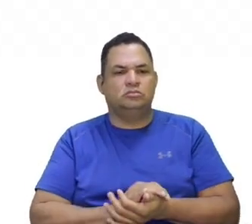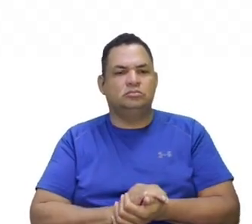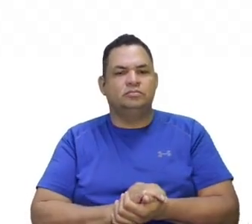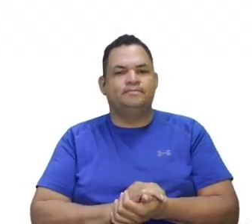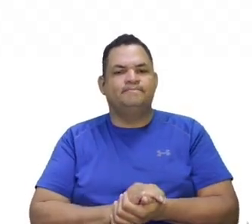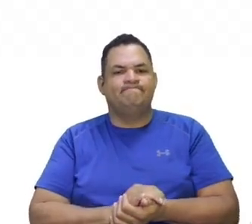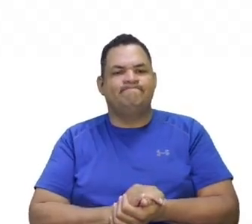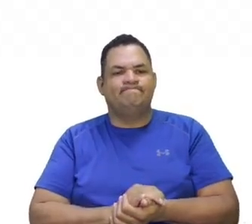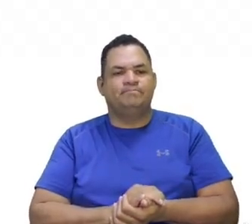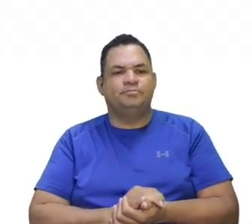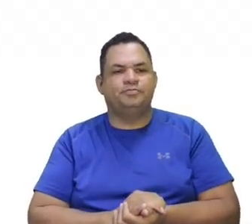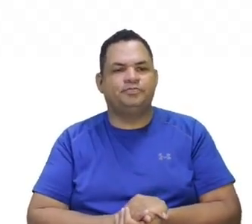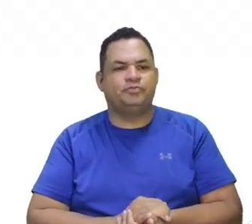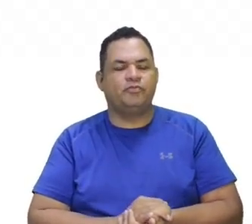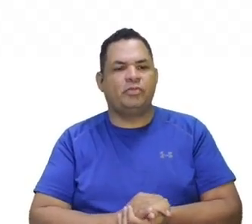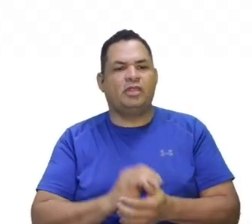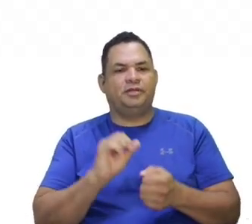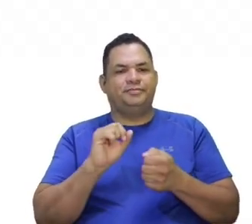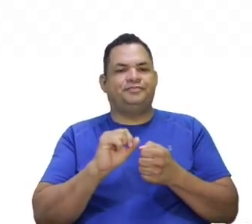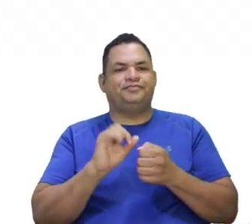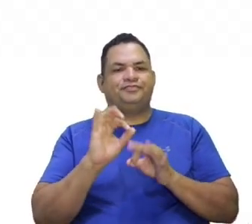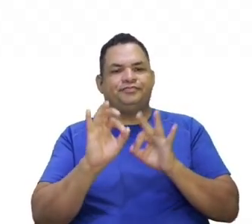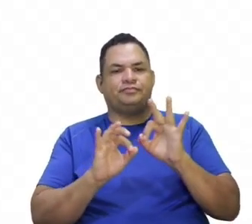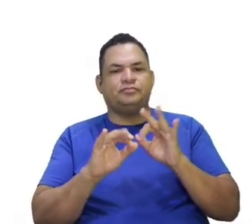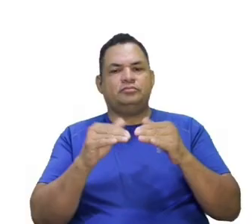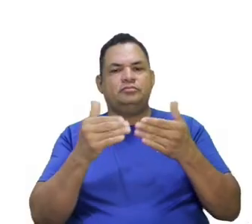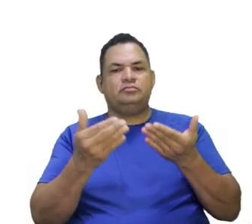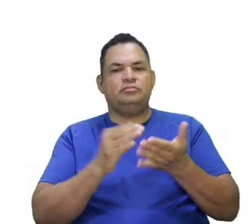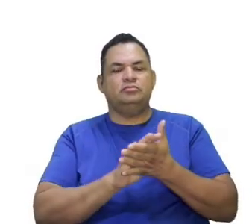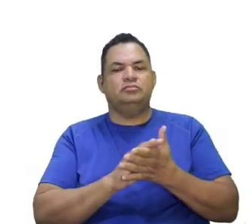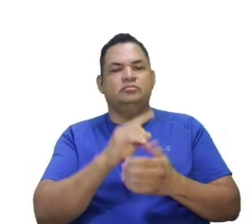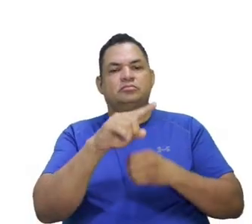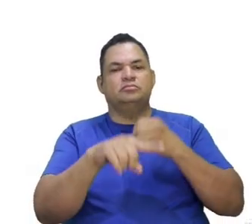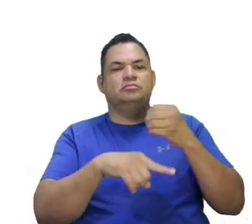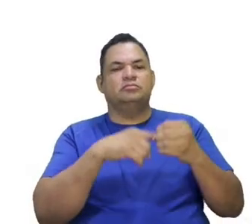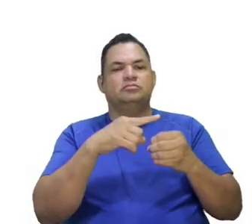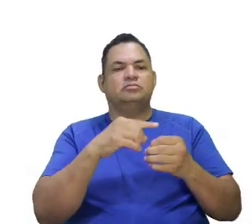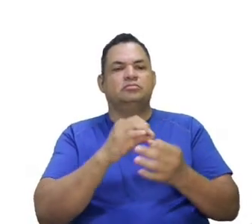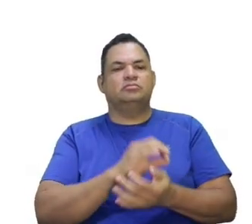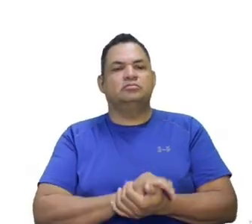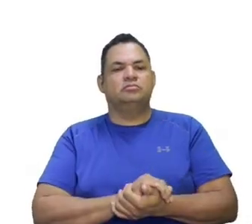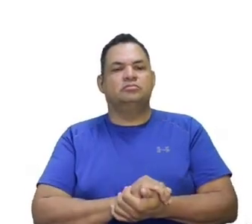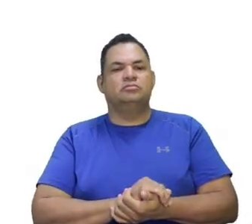desse ânion aqui, eu faço a partir do seu átomo neutro.